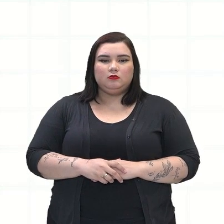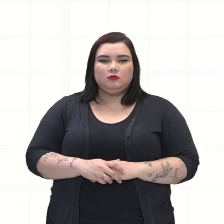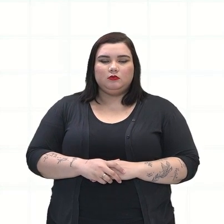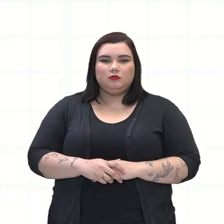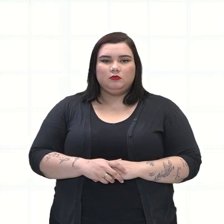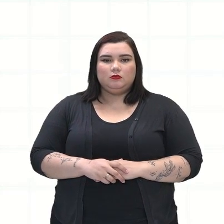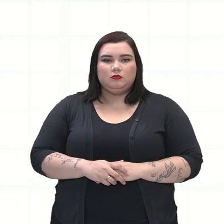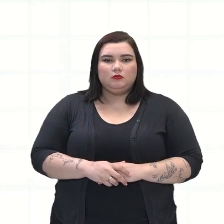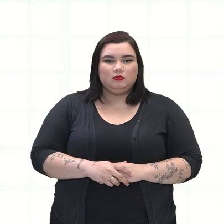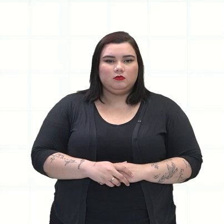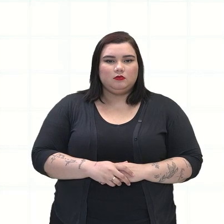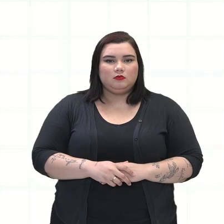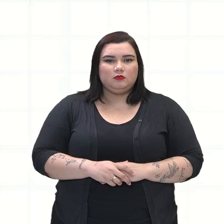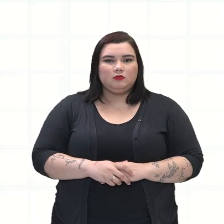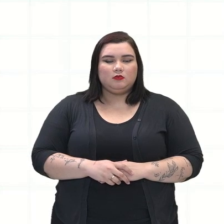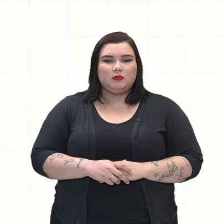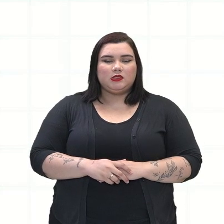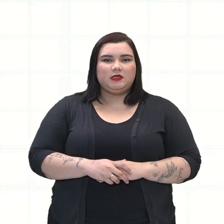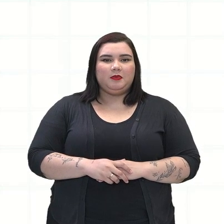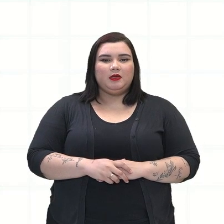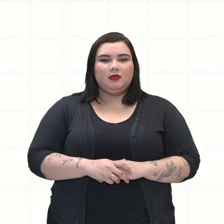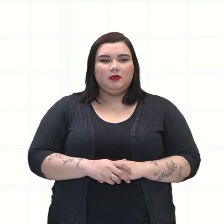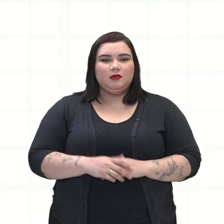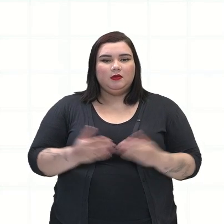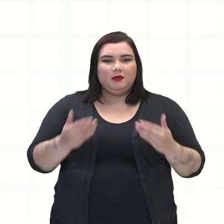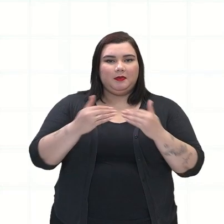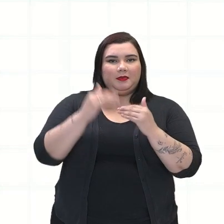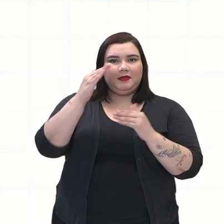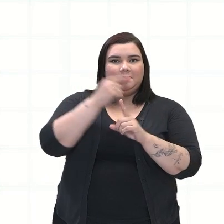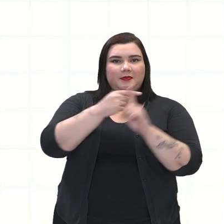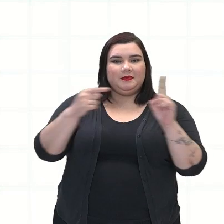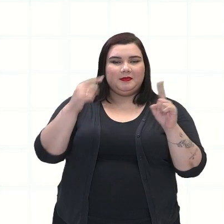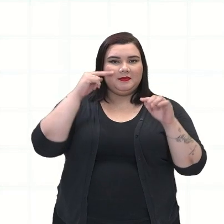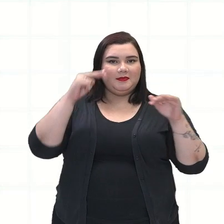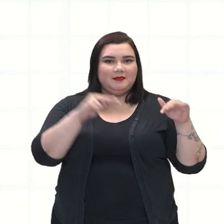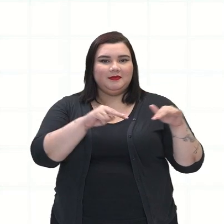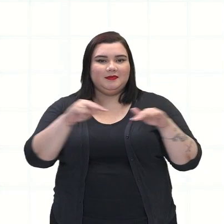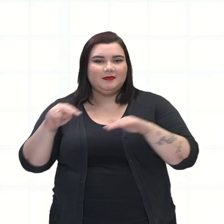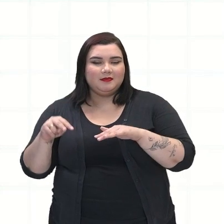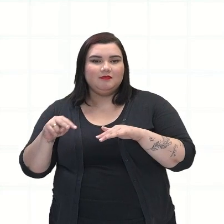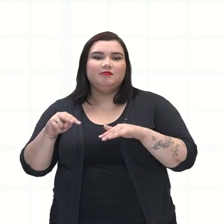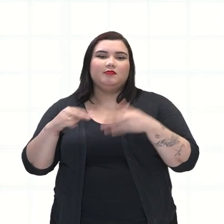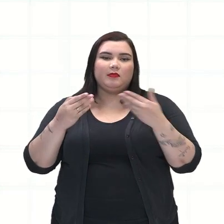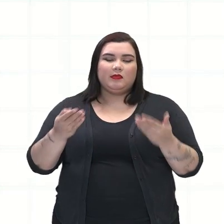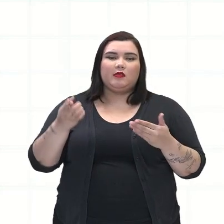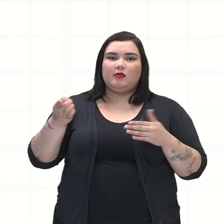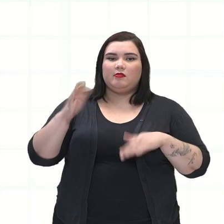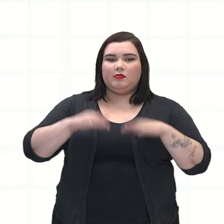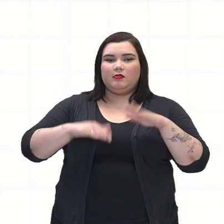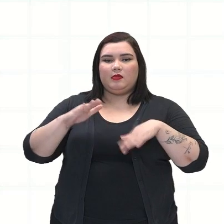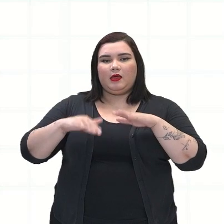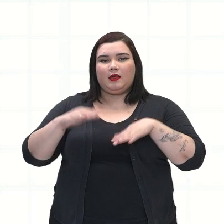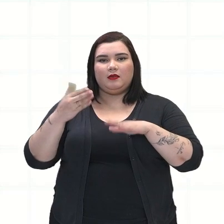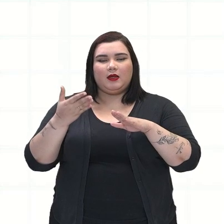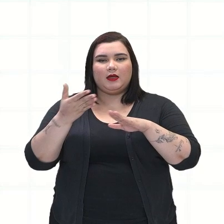Como foi assim, mais da metade da semana, né? Podemos passar essa ideia também que